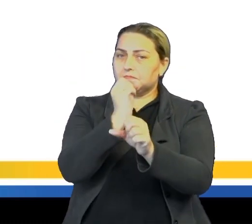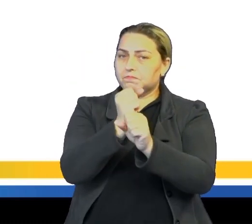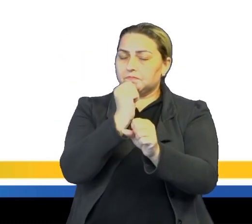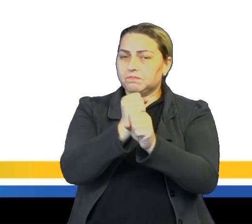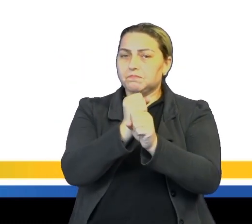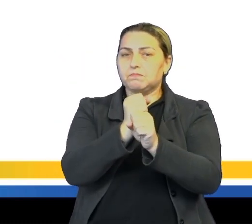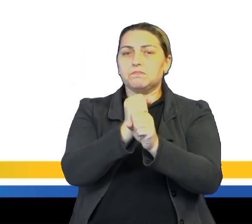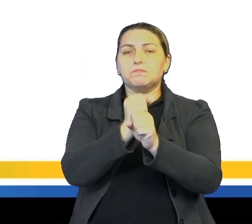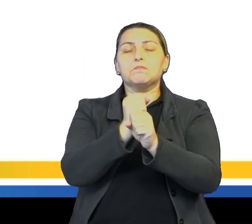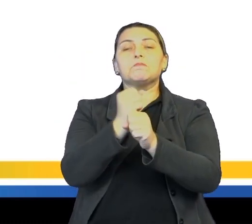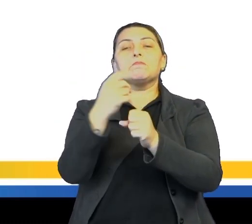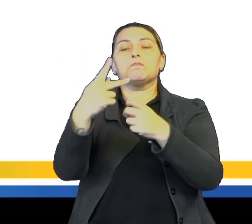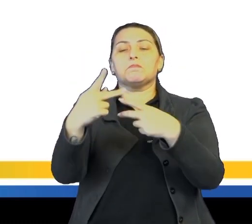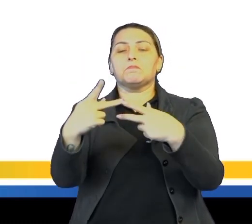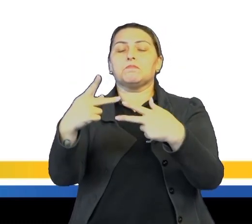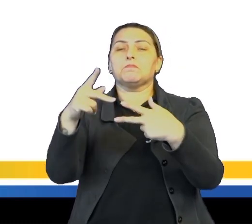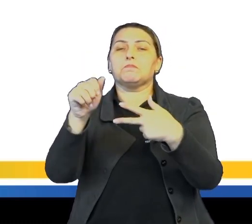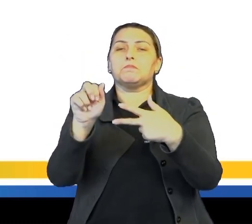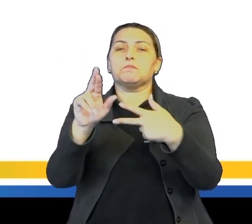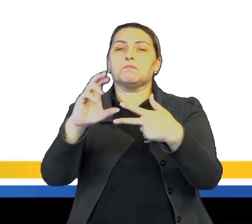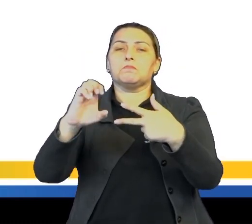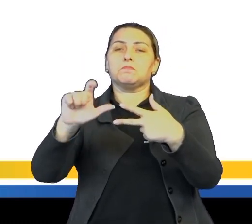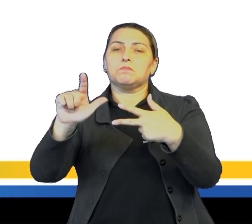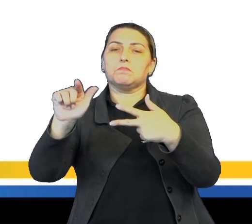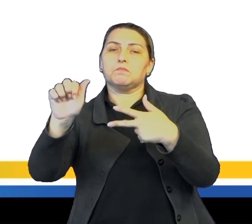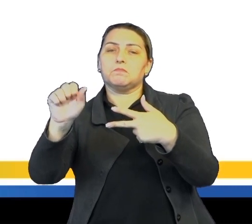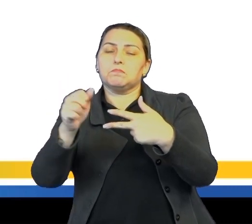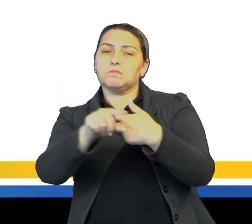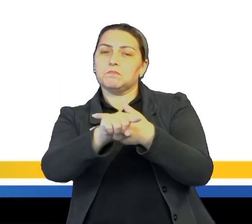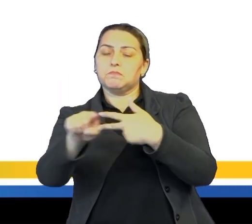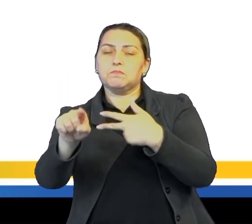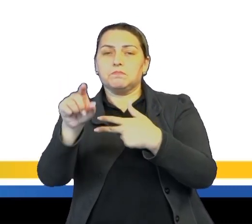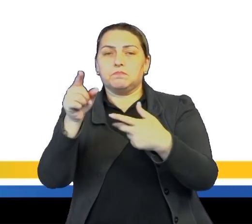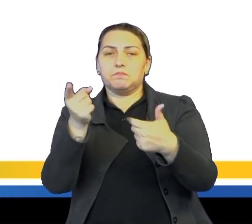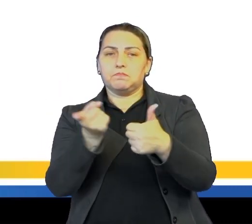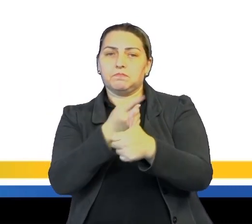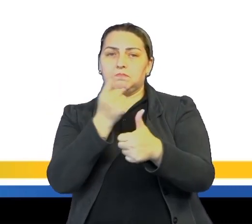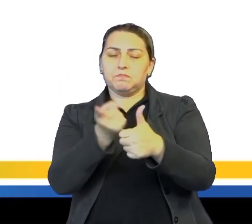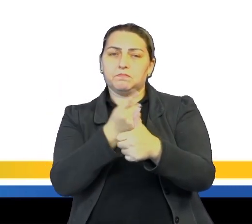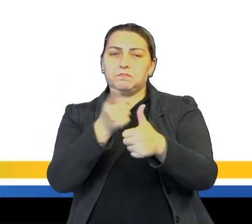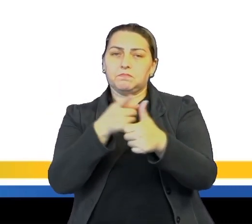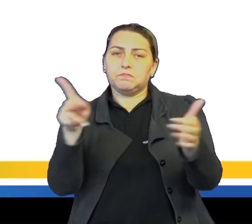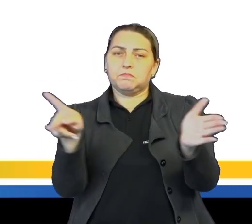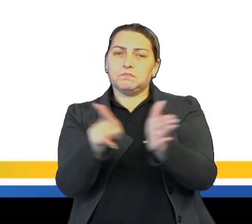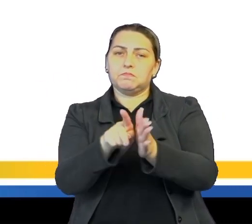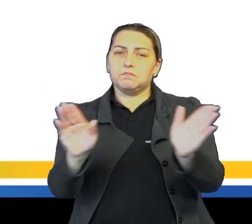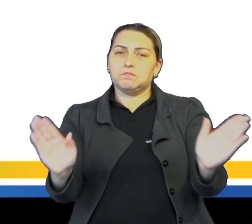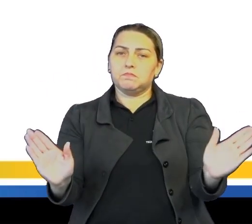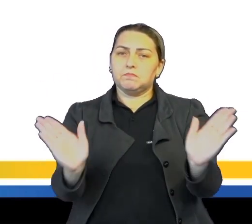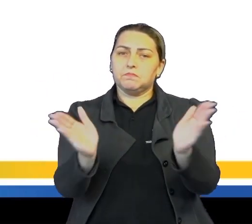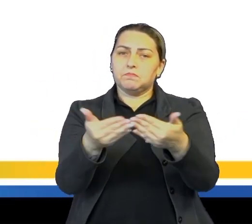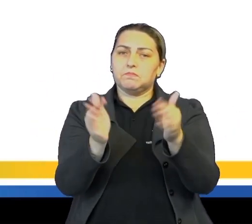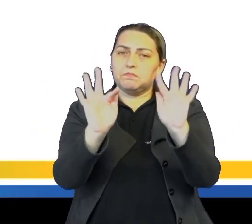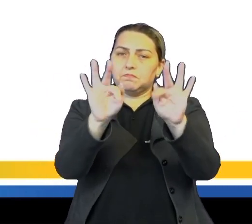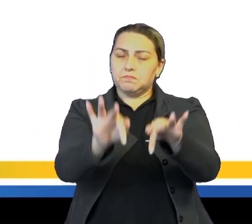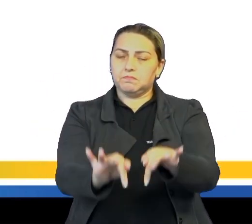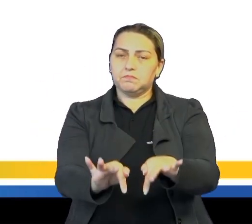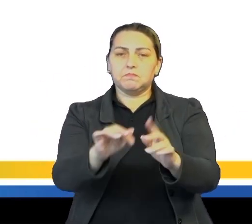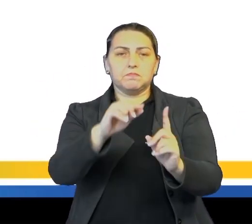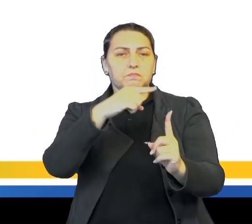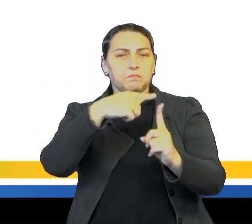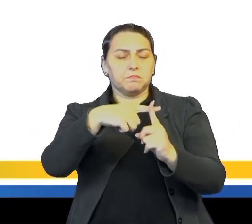das parcelas para vocês a primeira é a propriedade do fechamento da adição